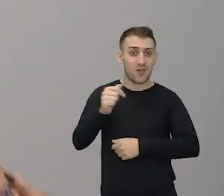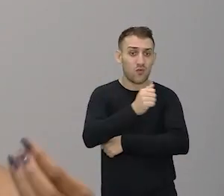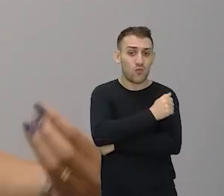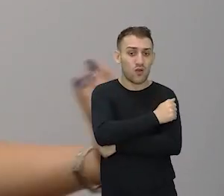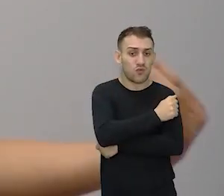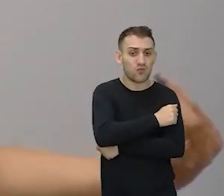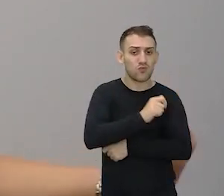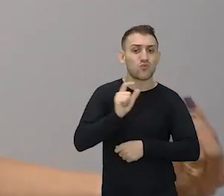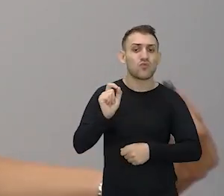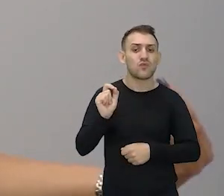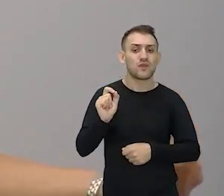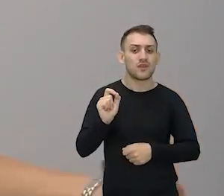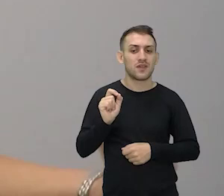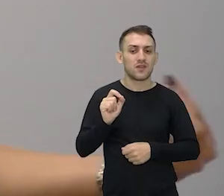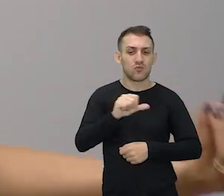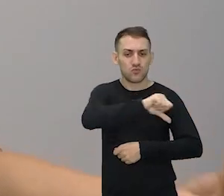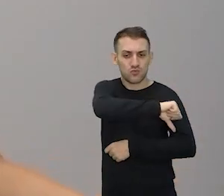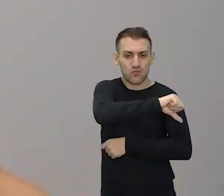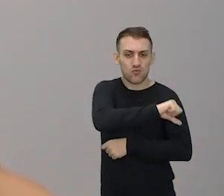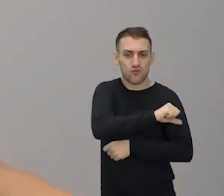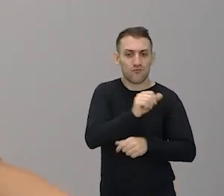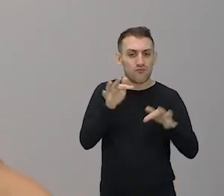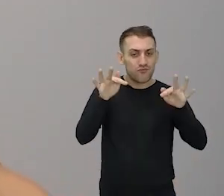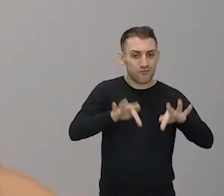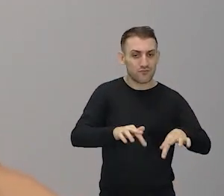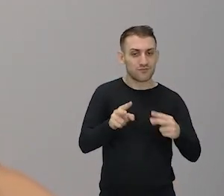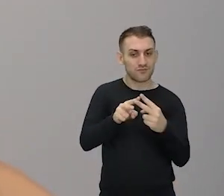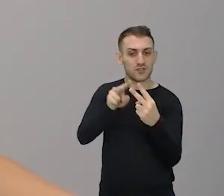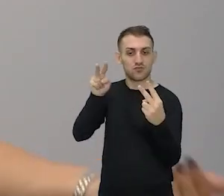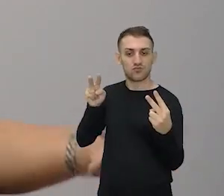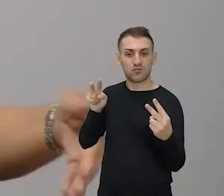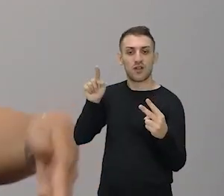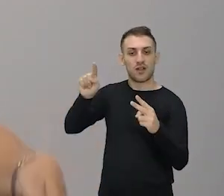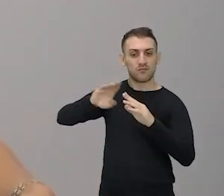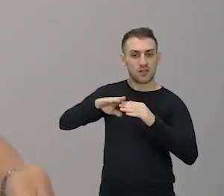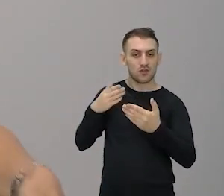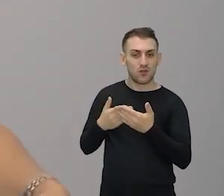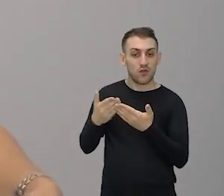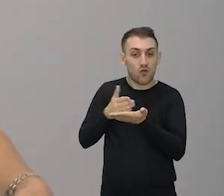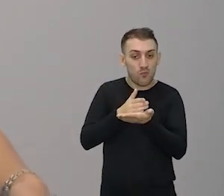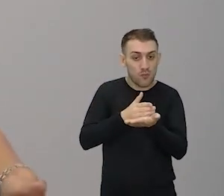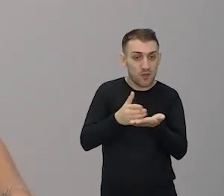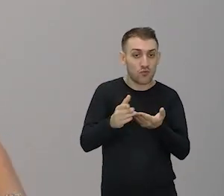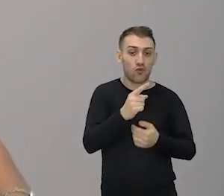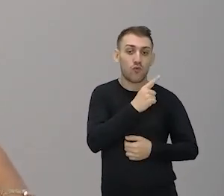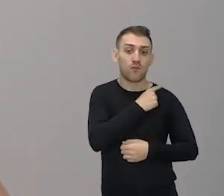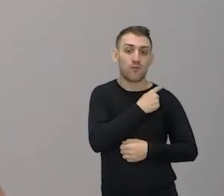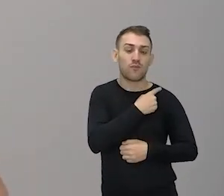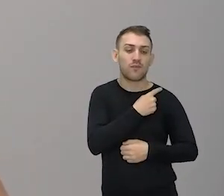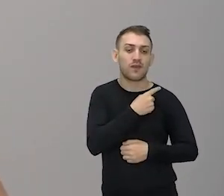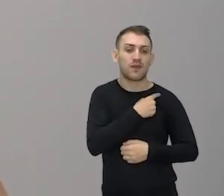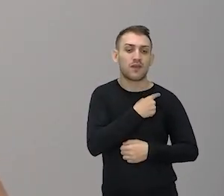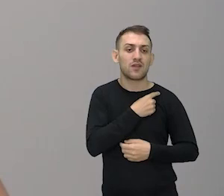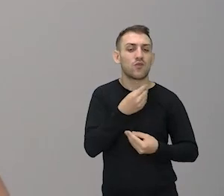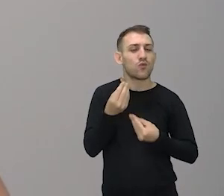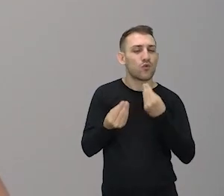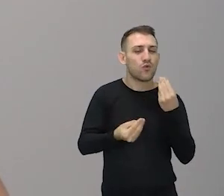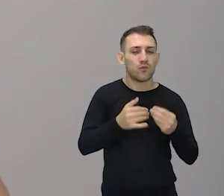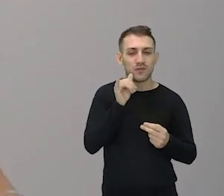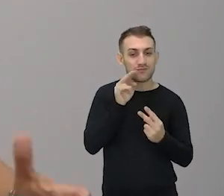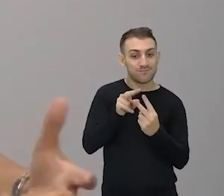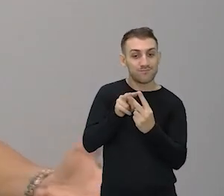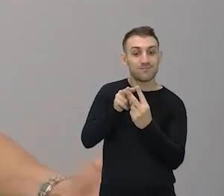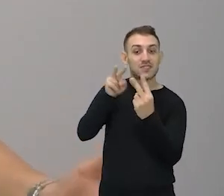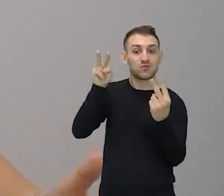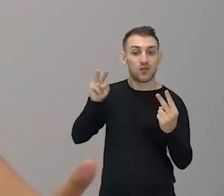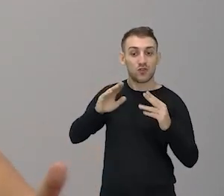ele terminou o 9º ano virtualmente numa escola, começou o 1º ano do ensino médio virtualmente